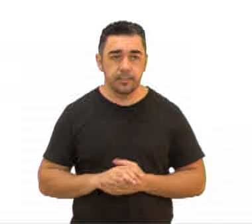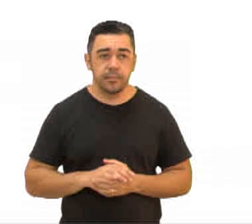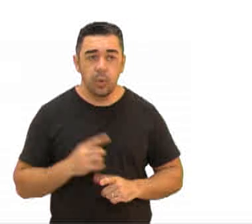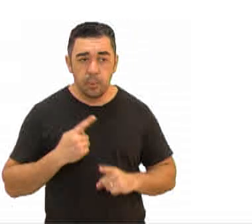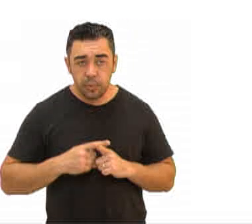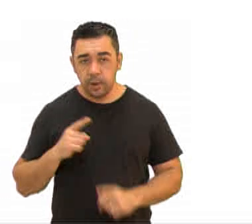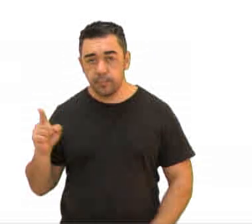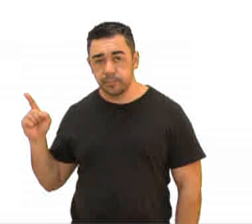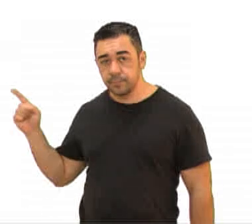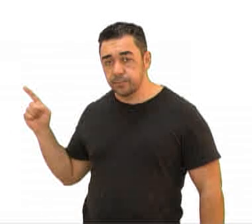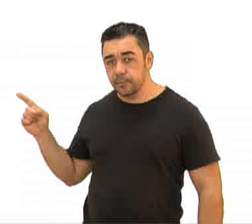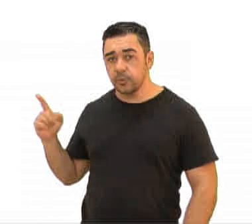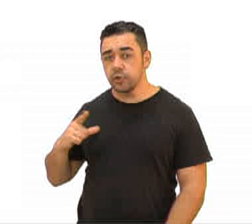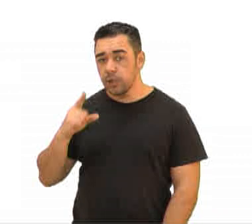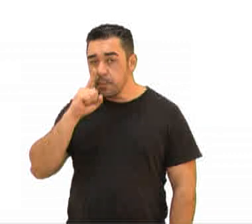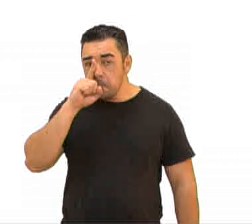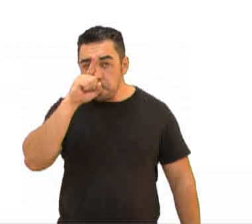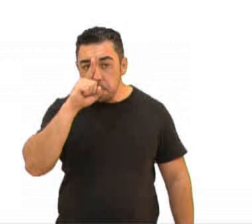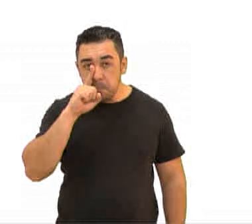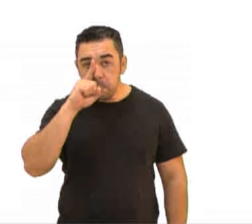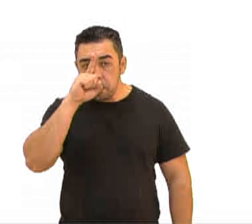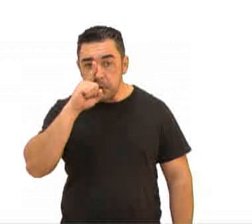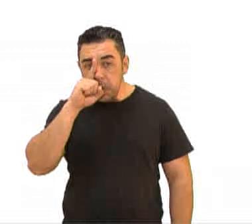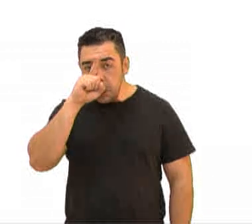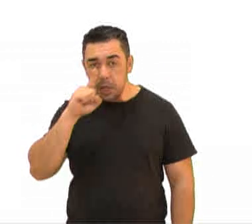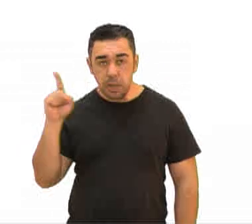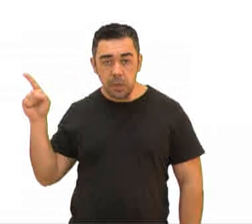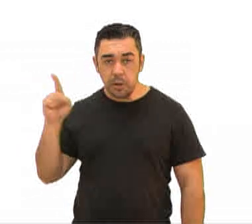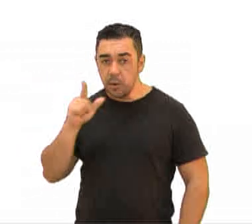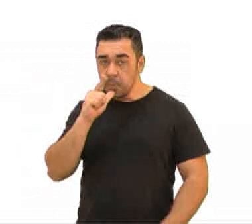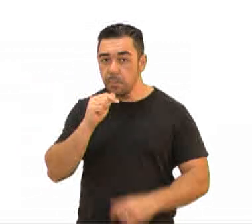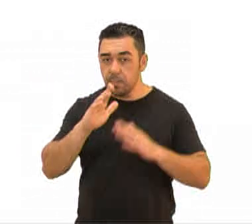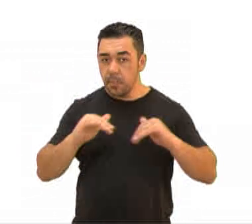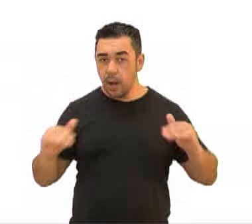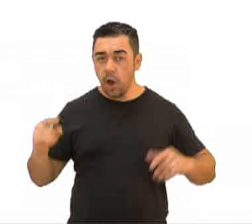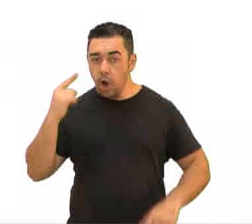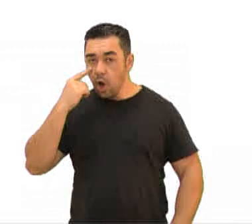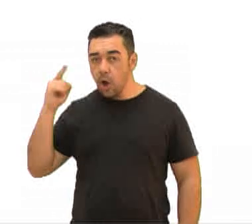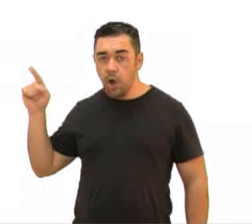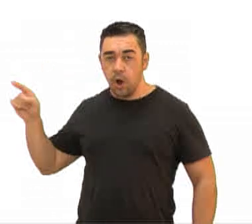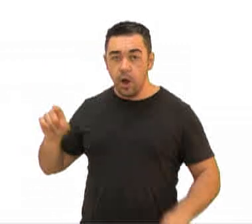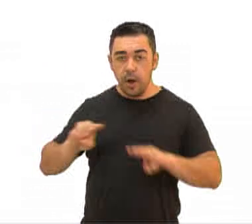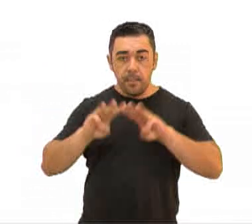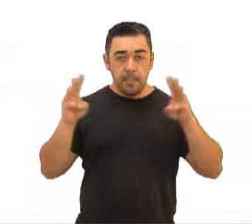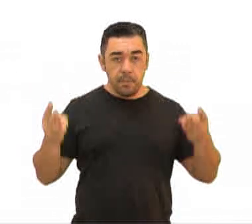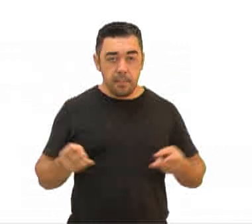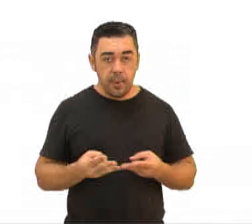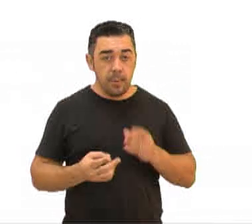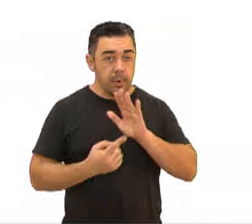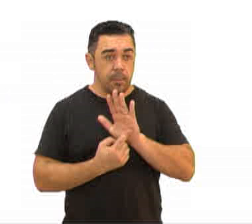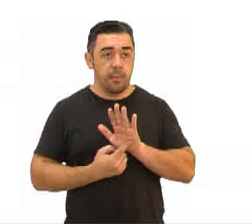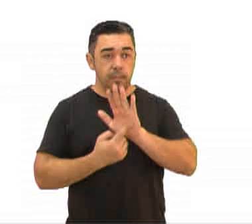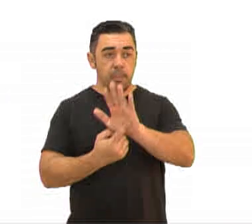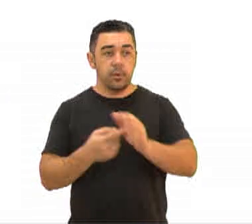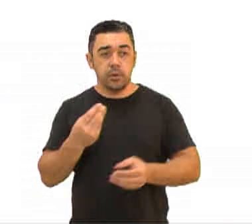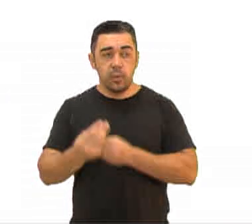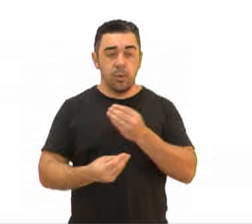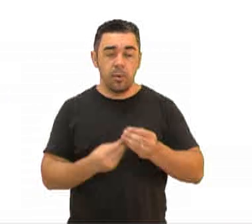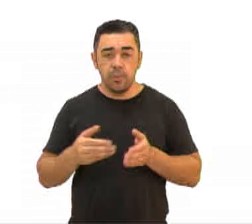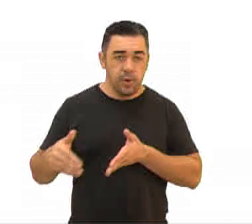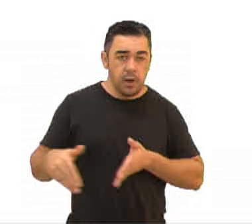Porque existiram muitos perigos em alto mar. Aqui a gente tem um mapa que vai mostrar muitas dessas rotas marítimas. Se